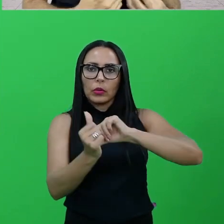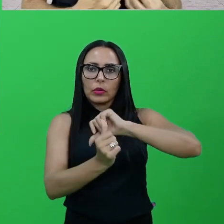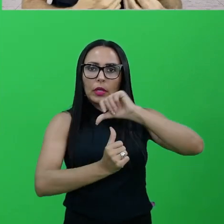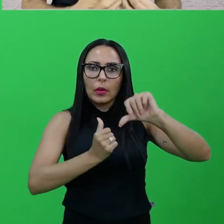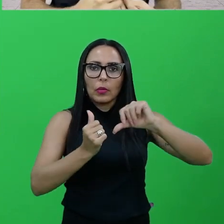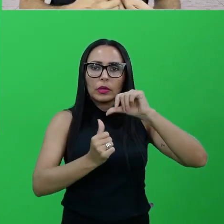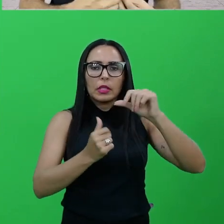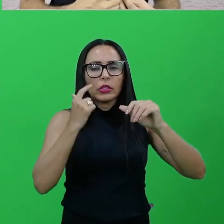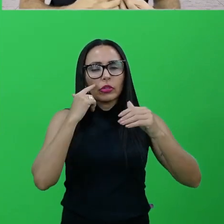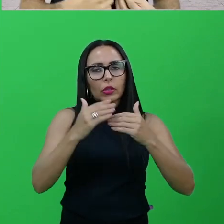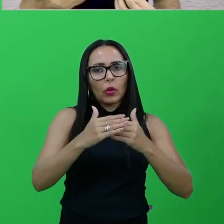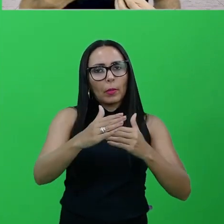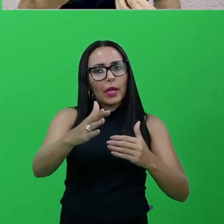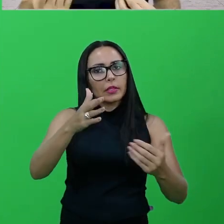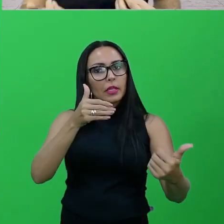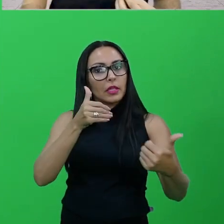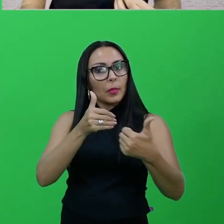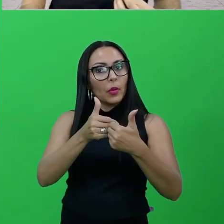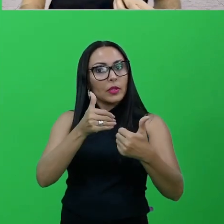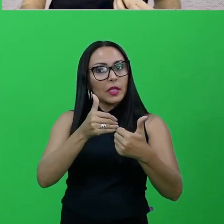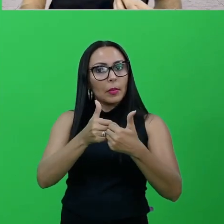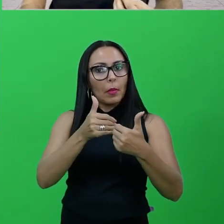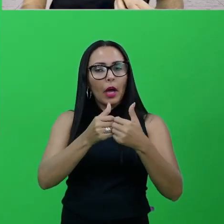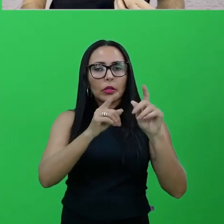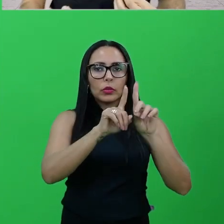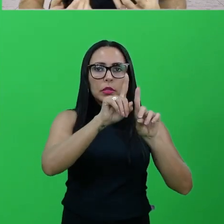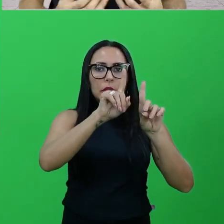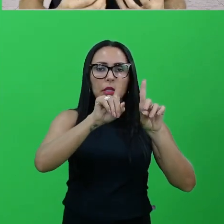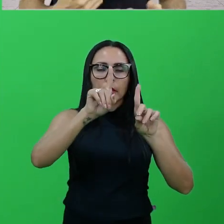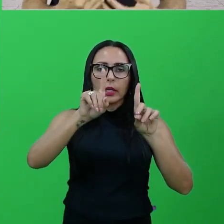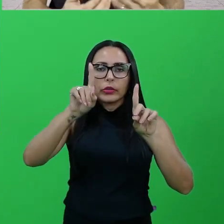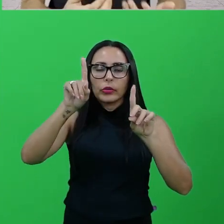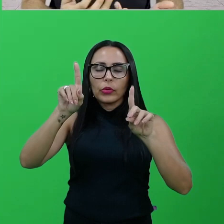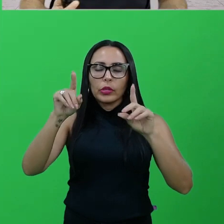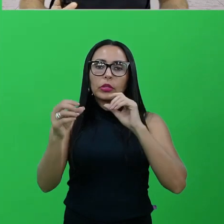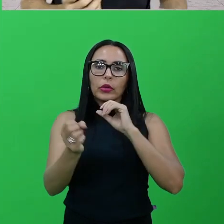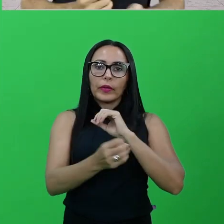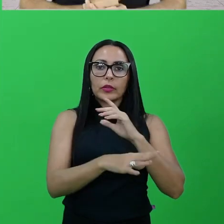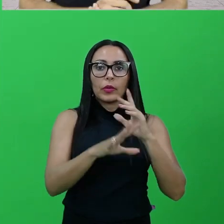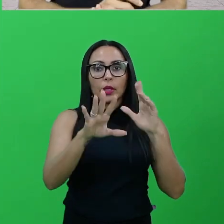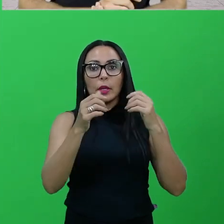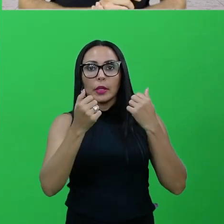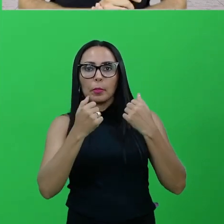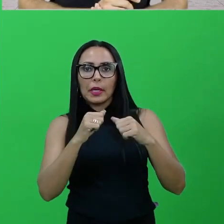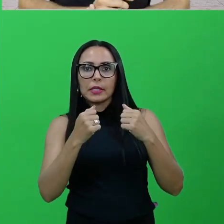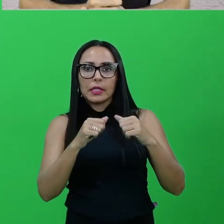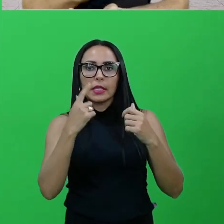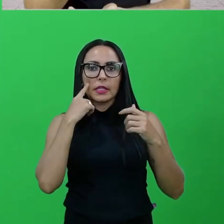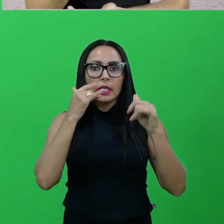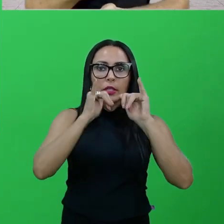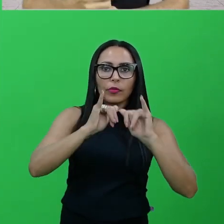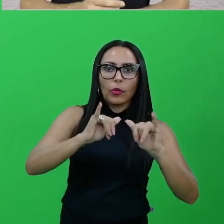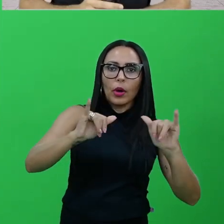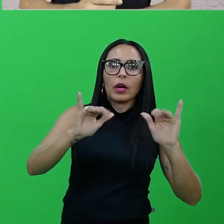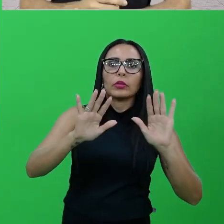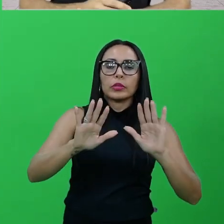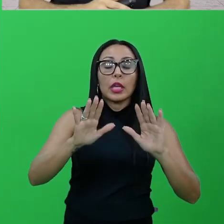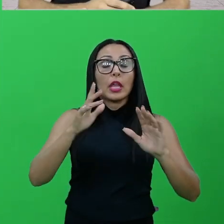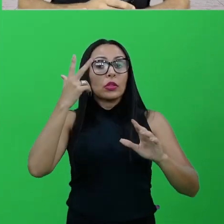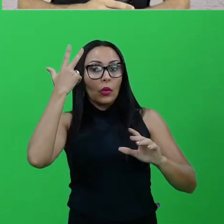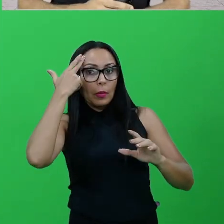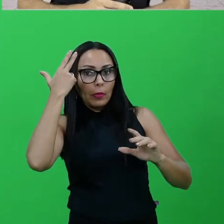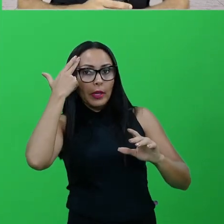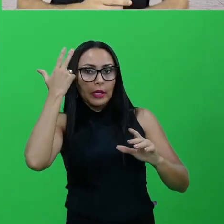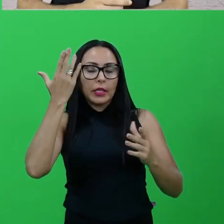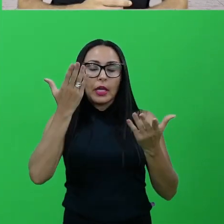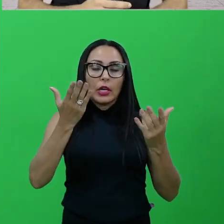né, começa a se aproximar da questão de indicadores de inovação, porque é algo que precisa ser mensurado de alguma maneira. Então, geralmente,